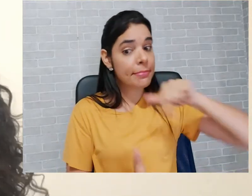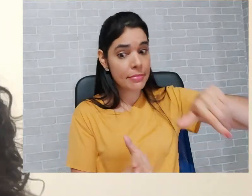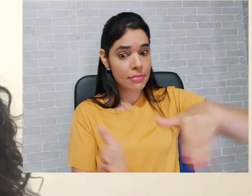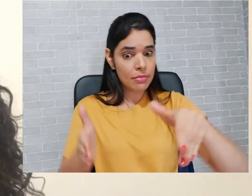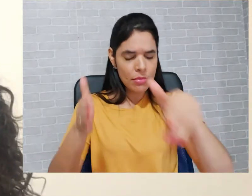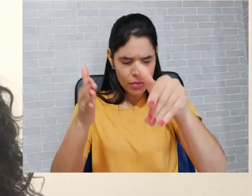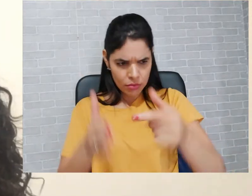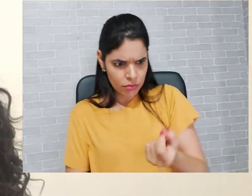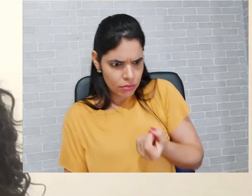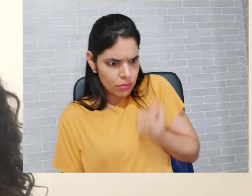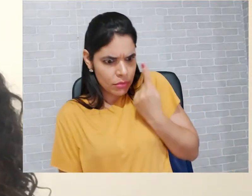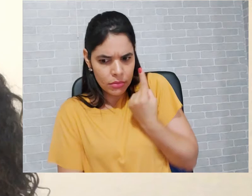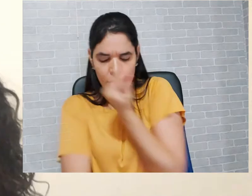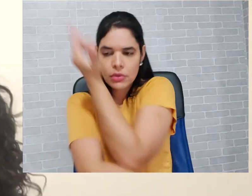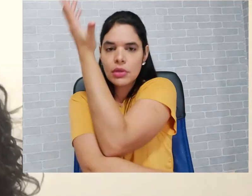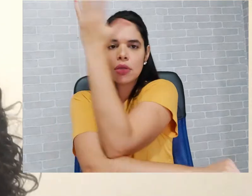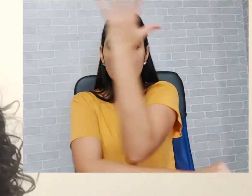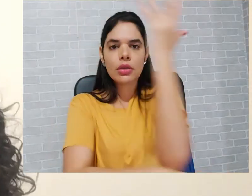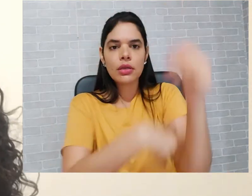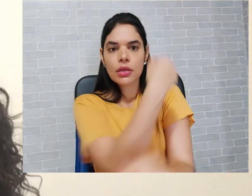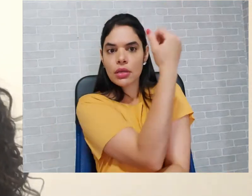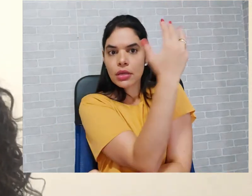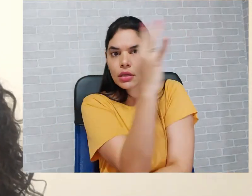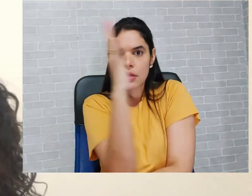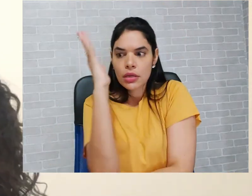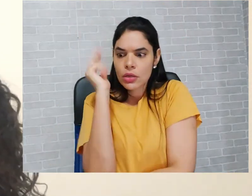estranho encontrado na floresta